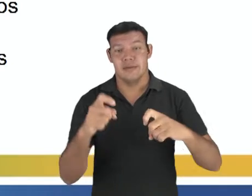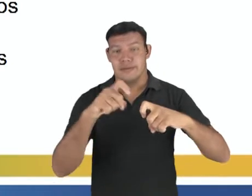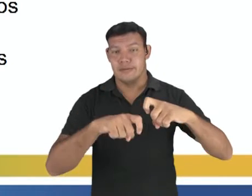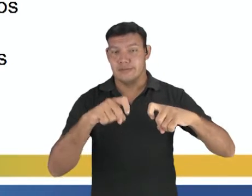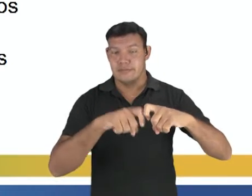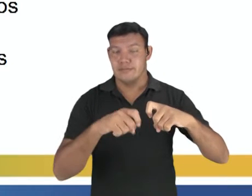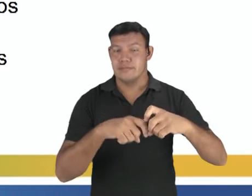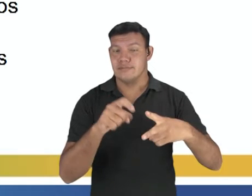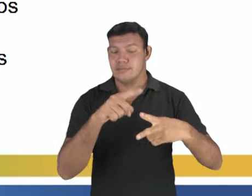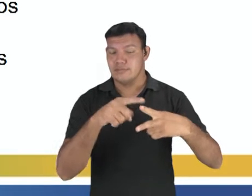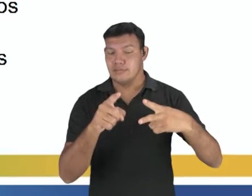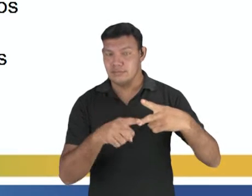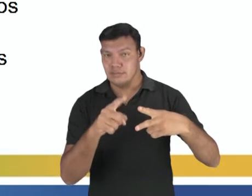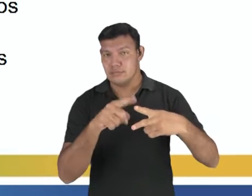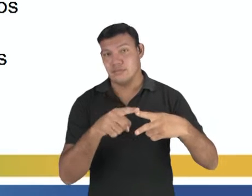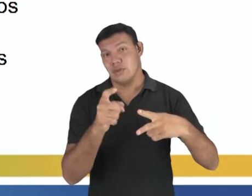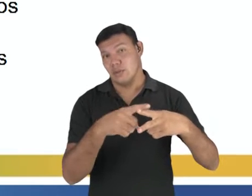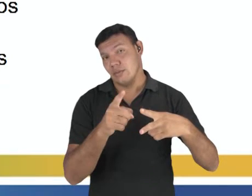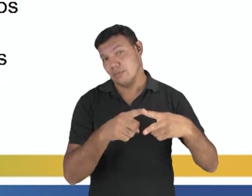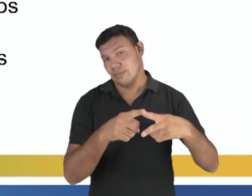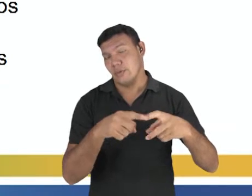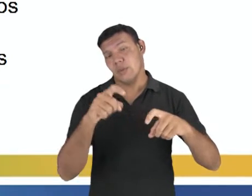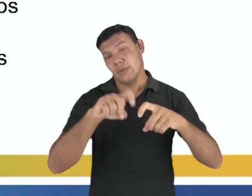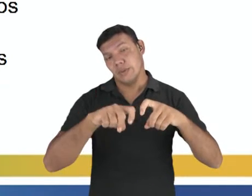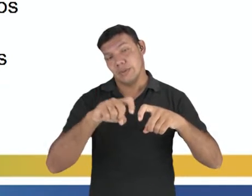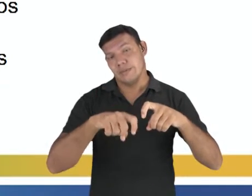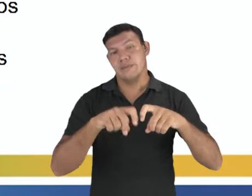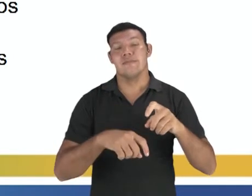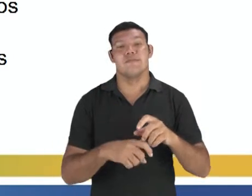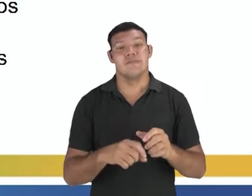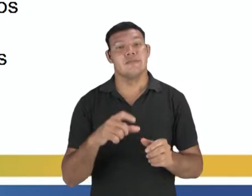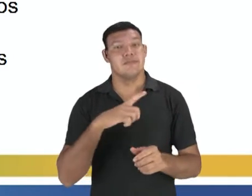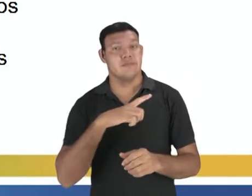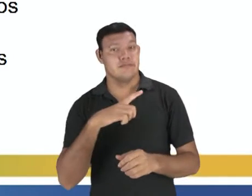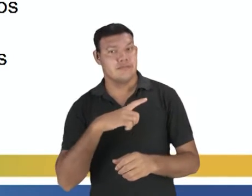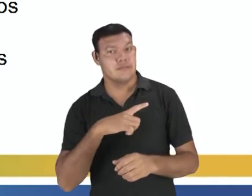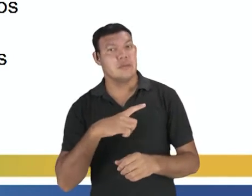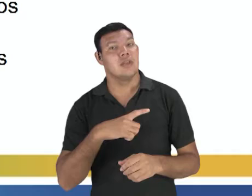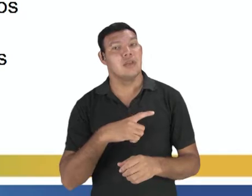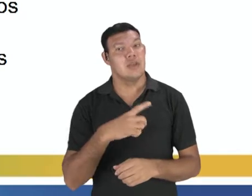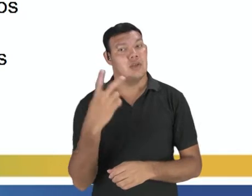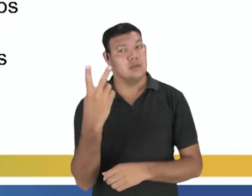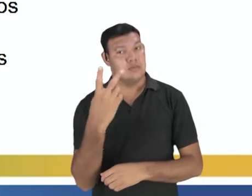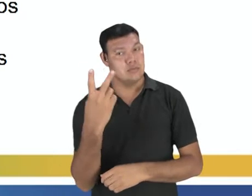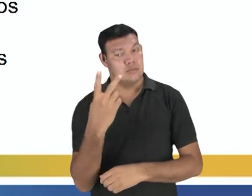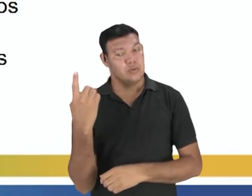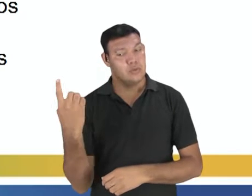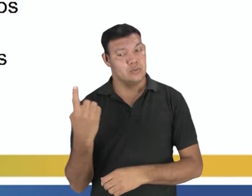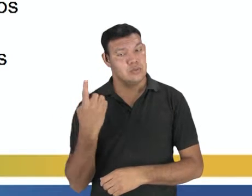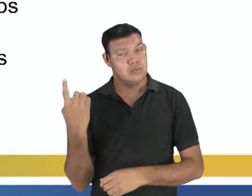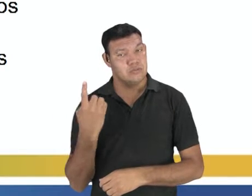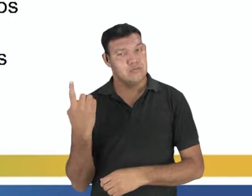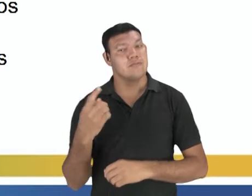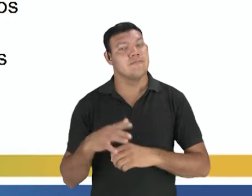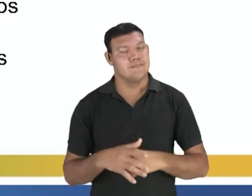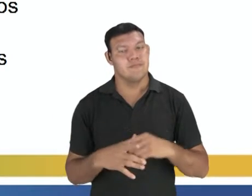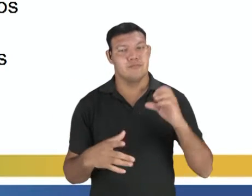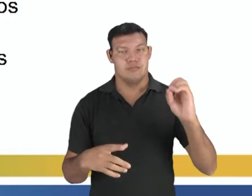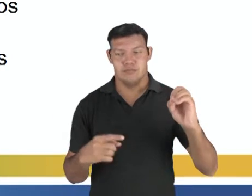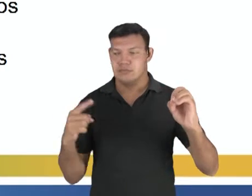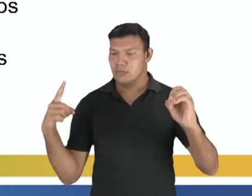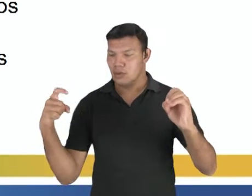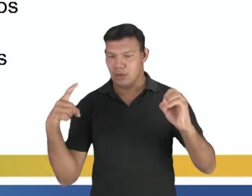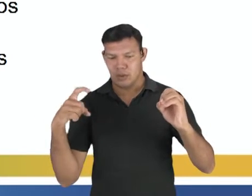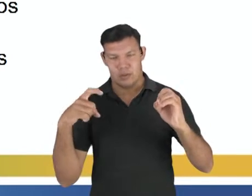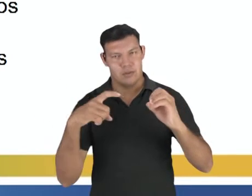acontecer dos dois modos, pode ser uma reprodução sexuada, quando a gente precisa da participação de dois gametas, onde a